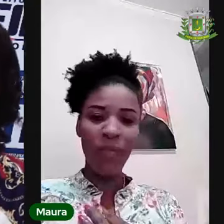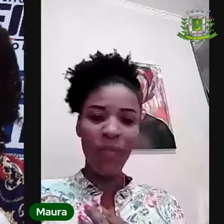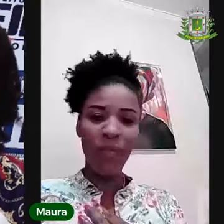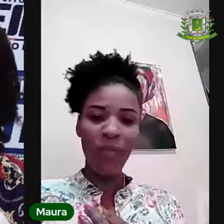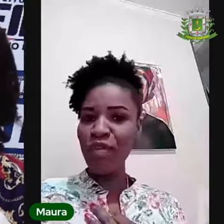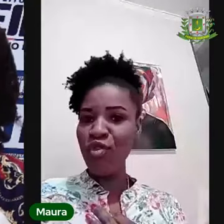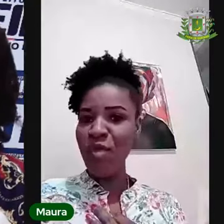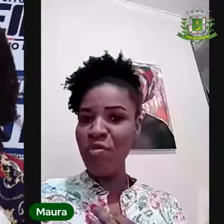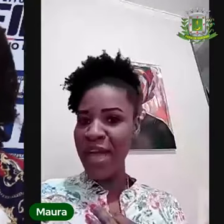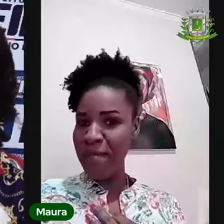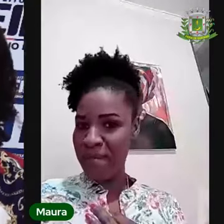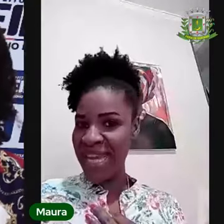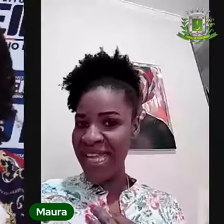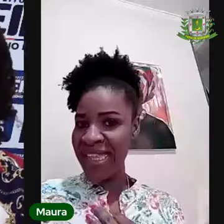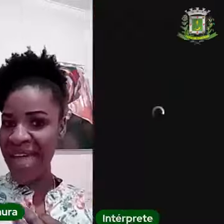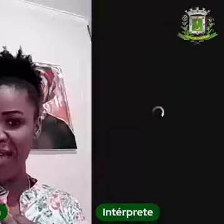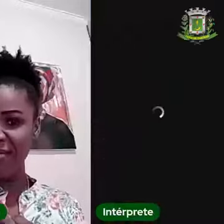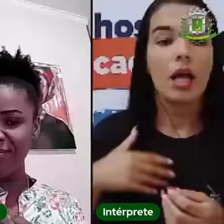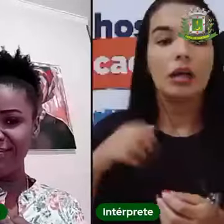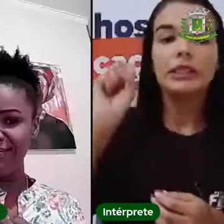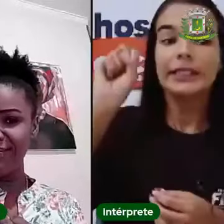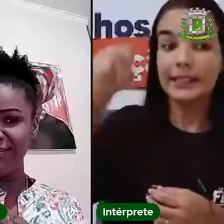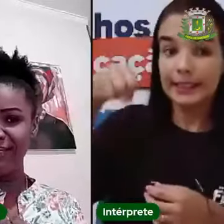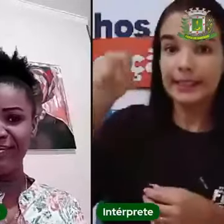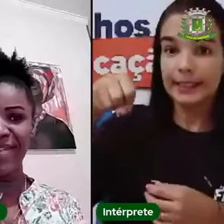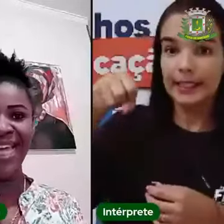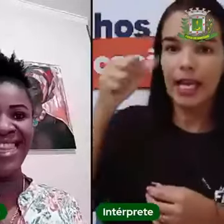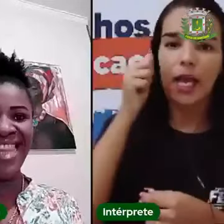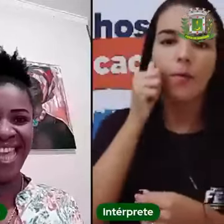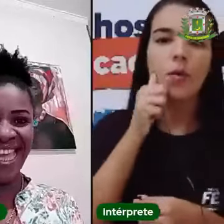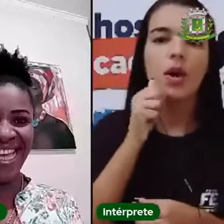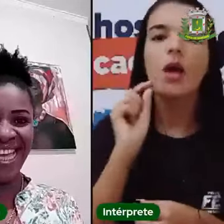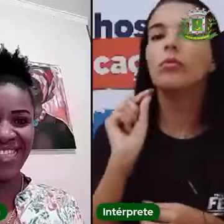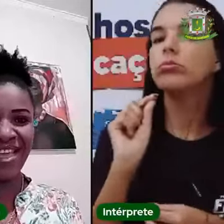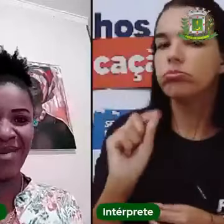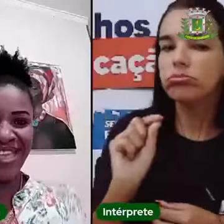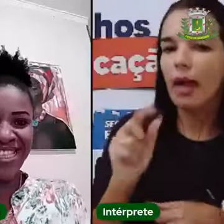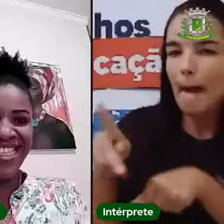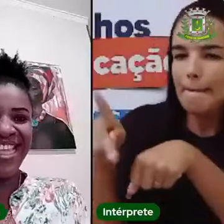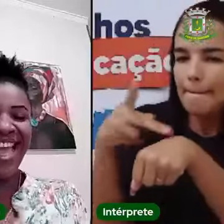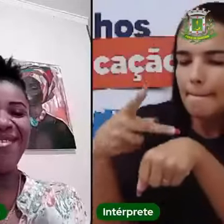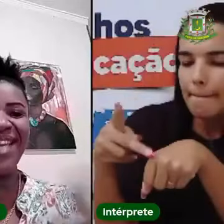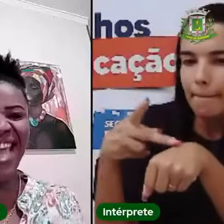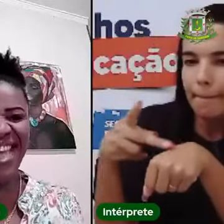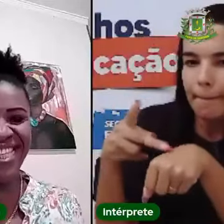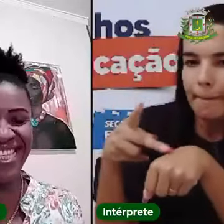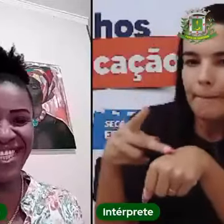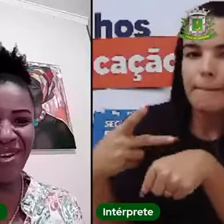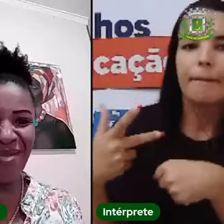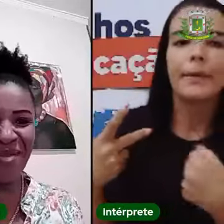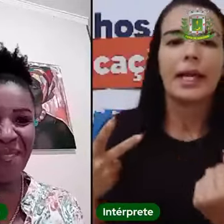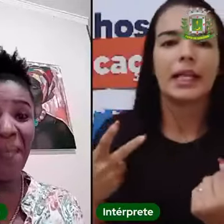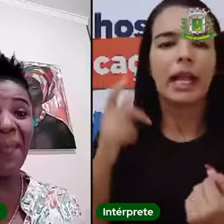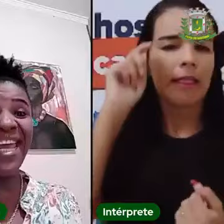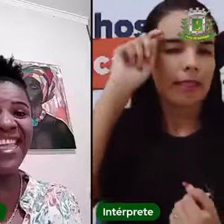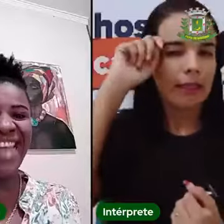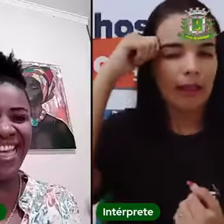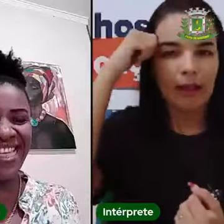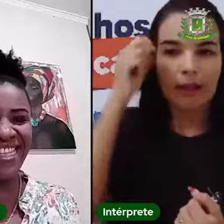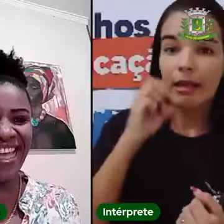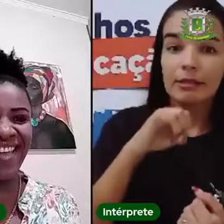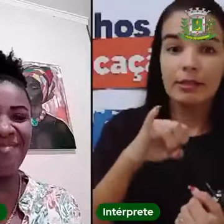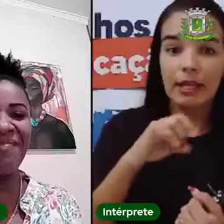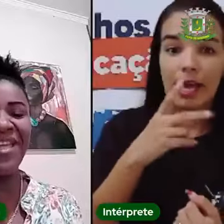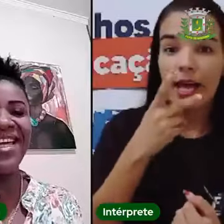Então, eu sou uma mulher preta, né? Negra, se alguém diz, reconhece esse nome